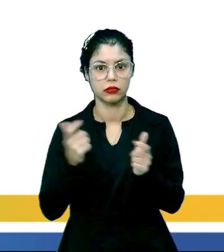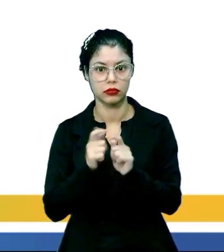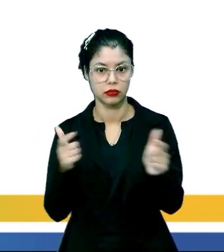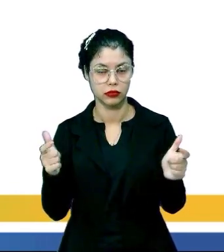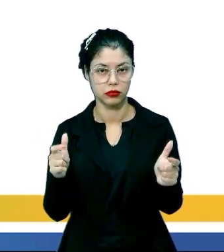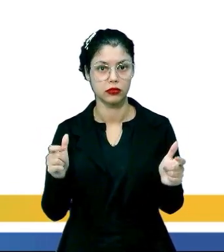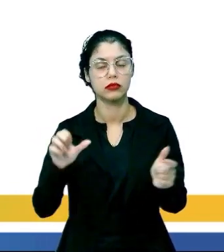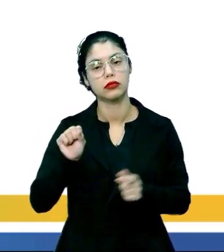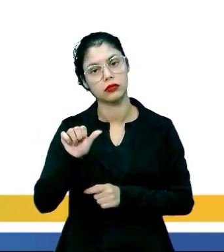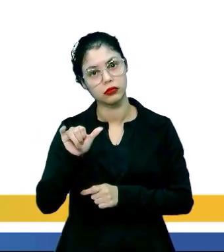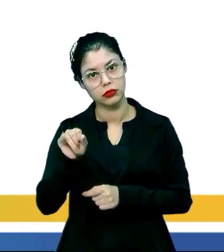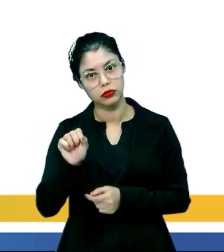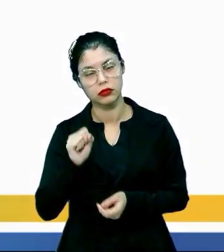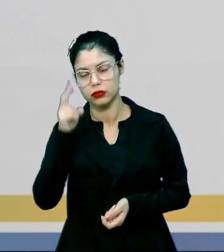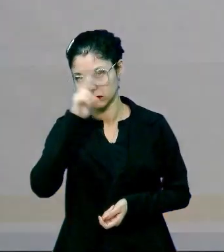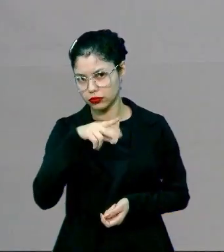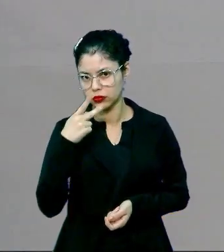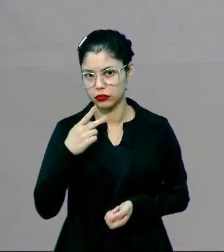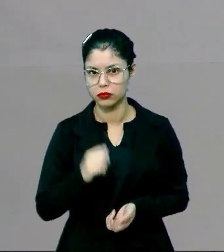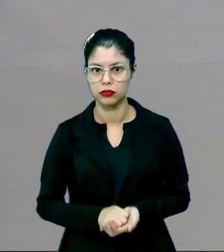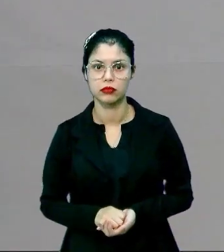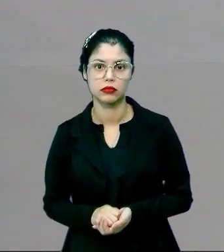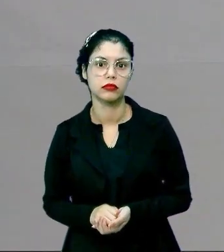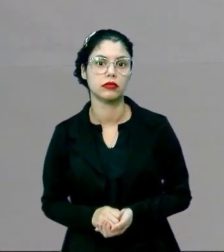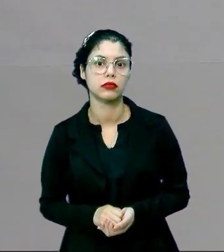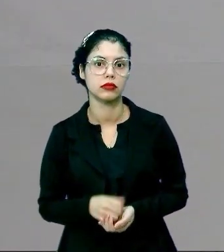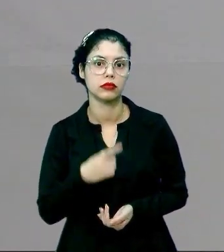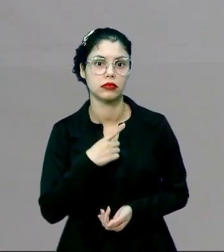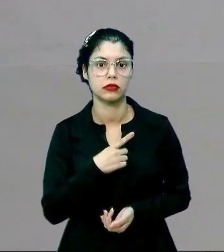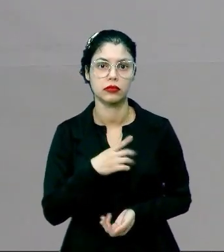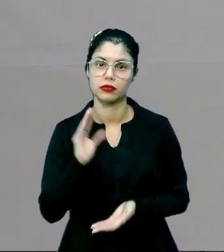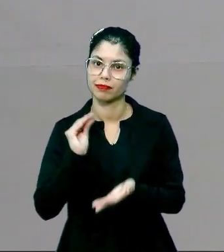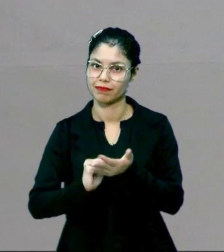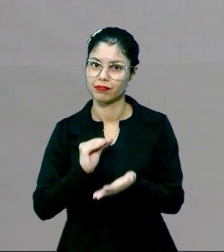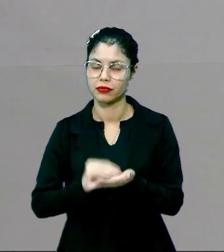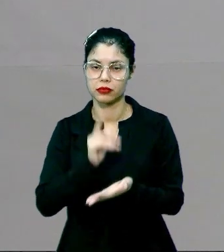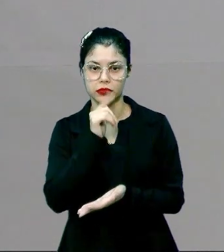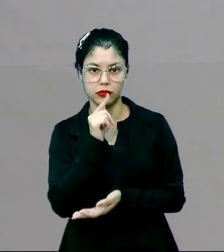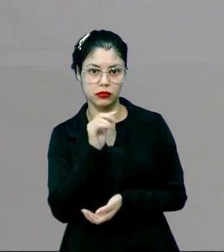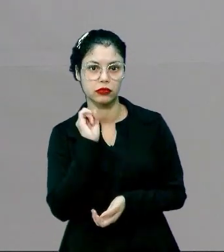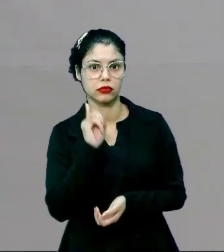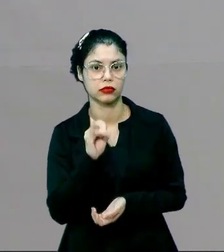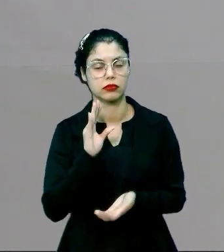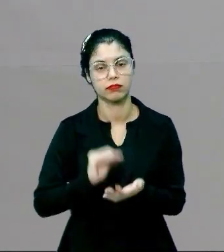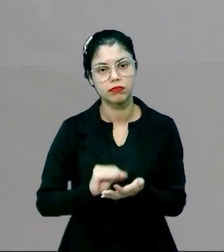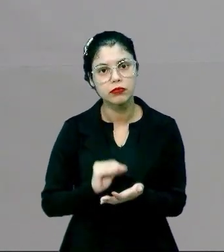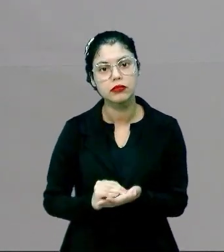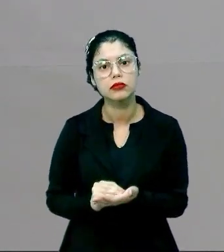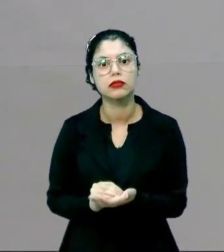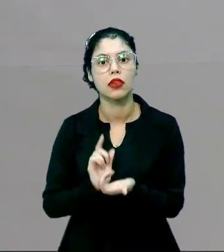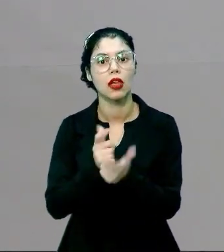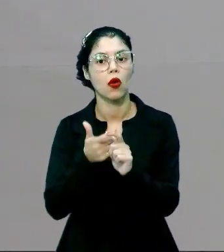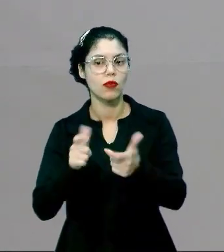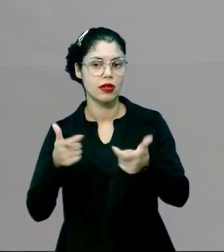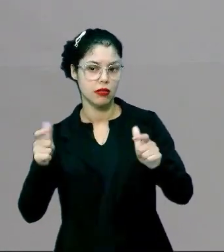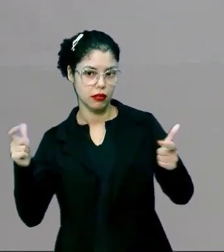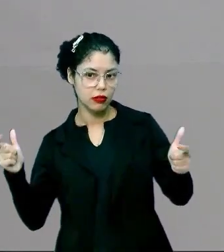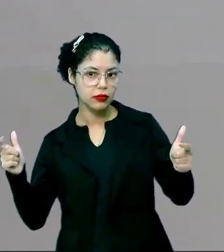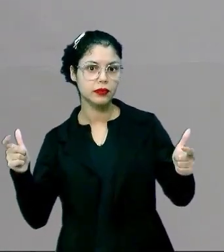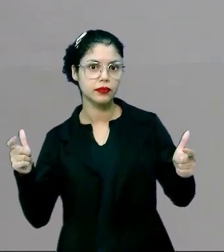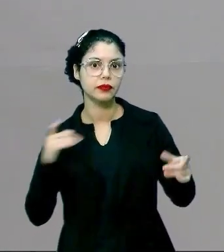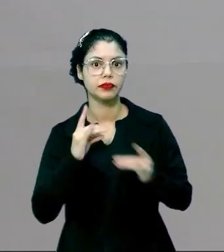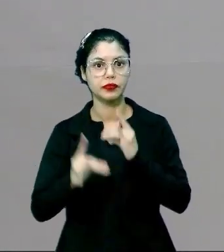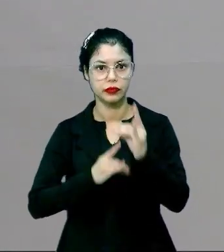urina com maior concentração de sais. Lembra que eu falei? Eles estão desidratados. Se estão desidratados, está aumentando